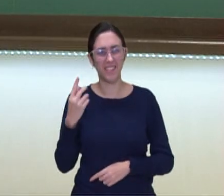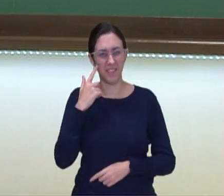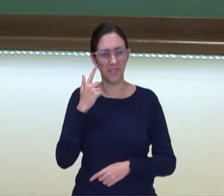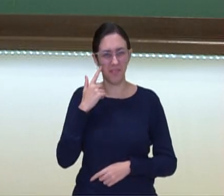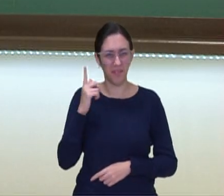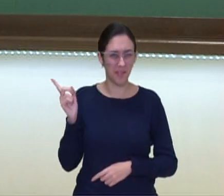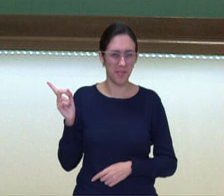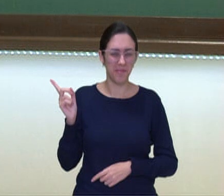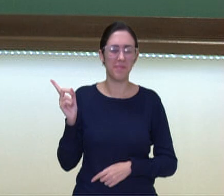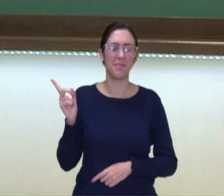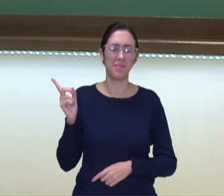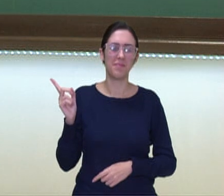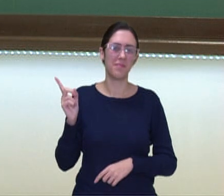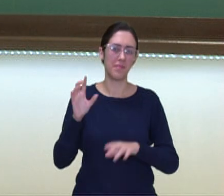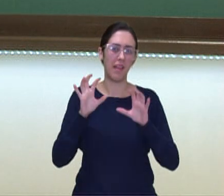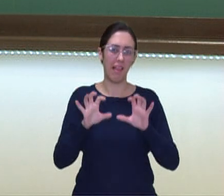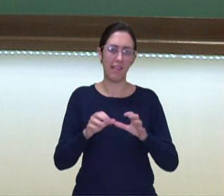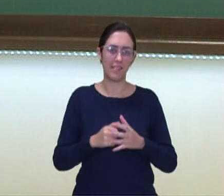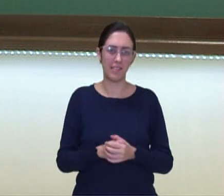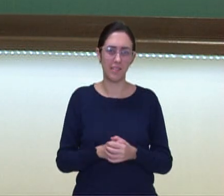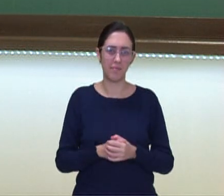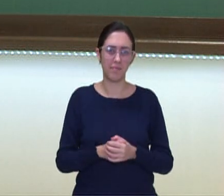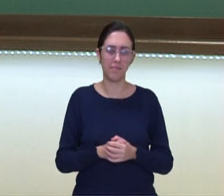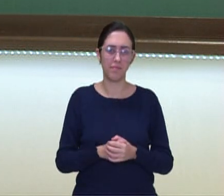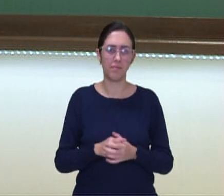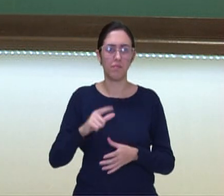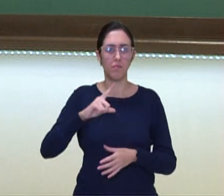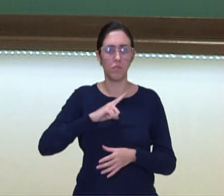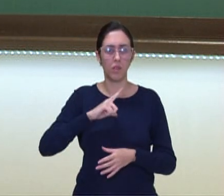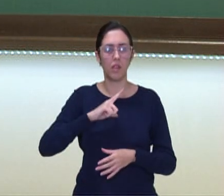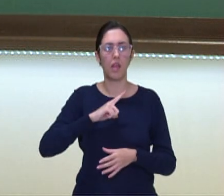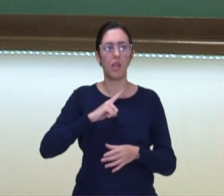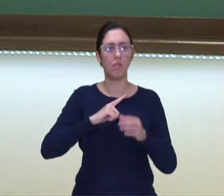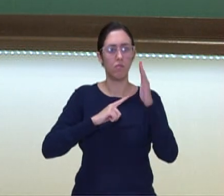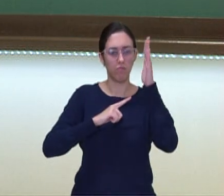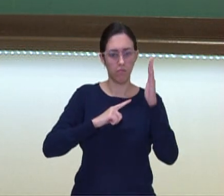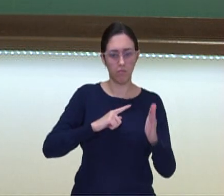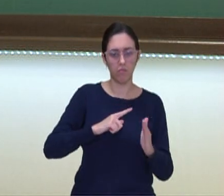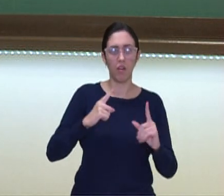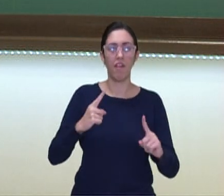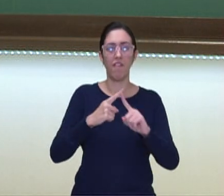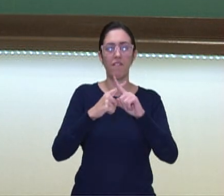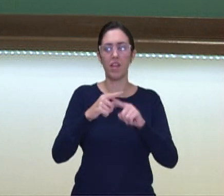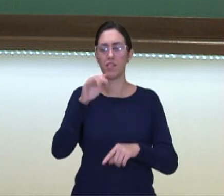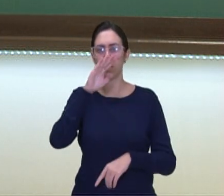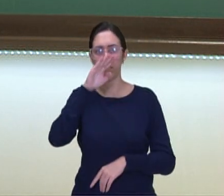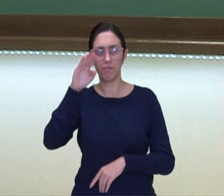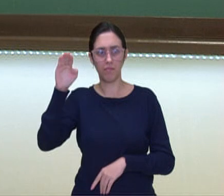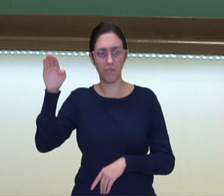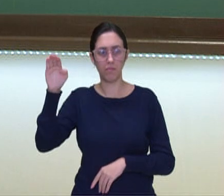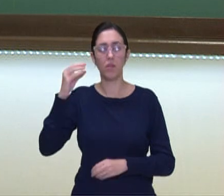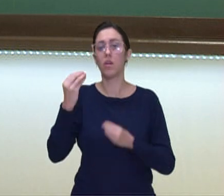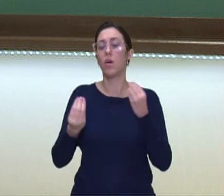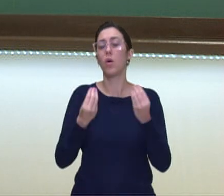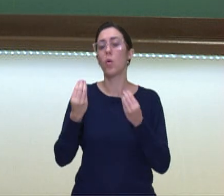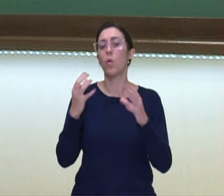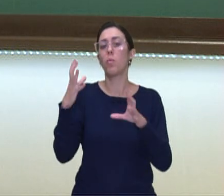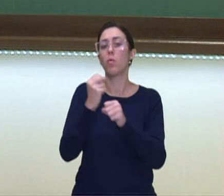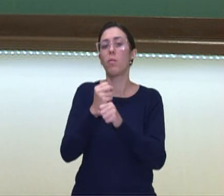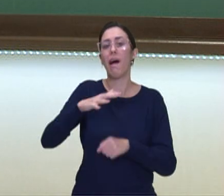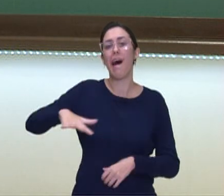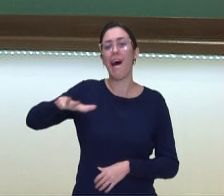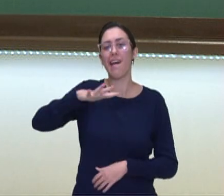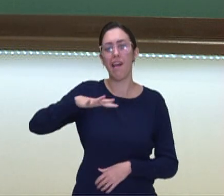Então, essa é a nossa ideia. Comprimento vezes largura, até porque eu estou falando da área de um retângulo. Como é que eu calculo a área de um retângulo?